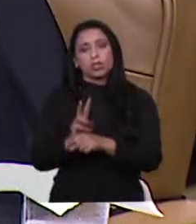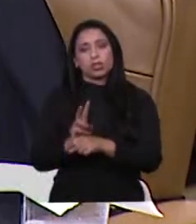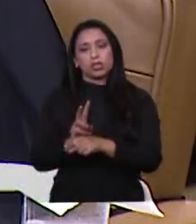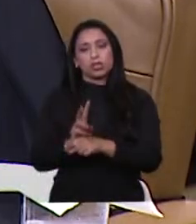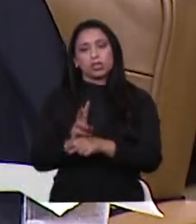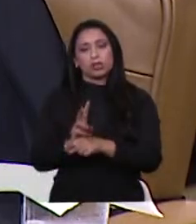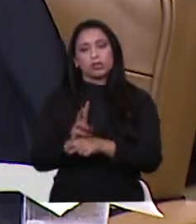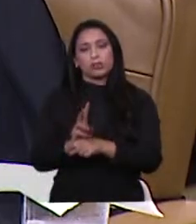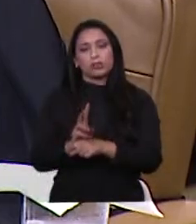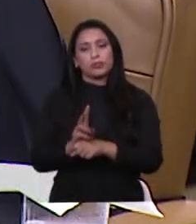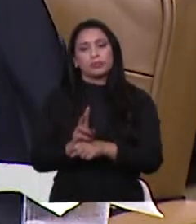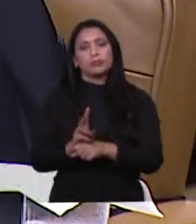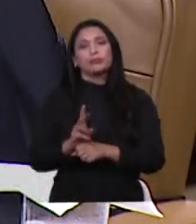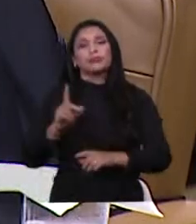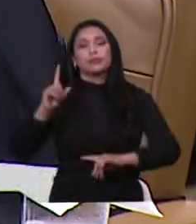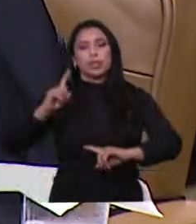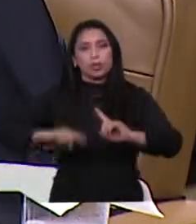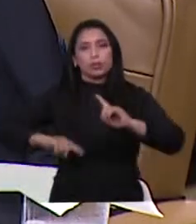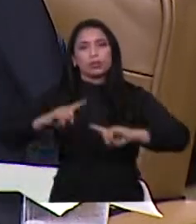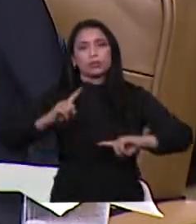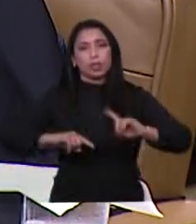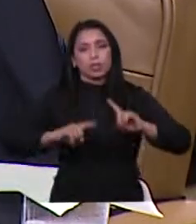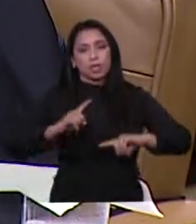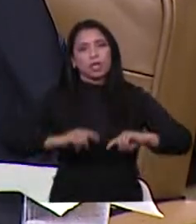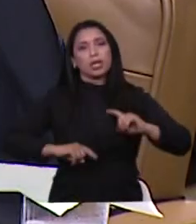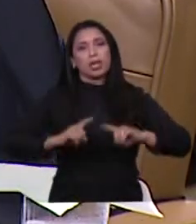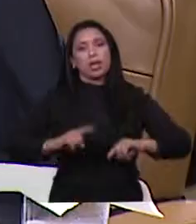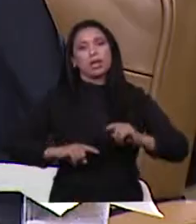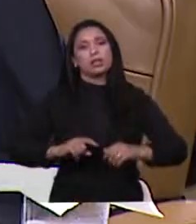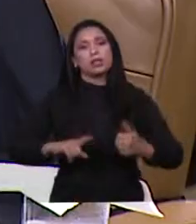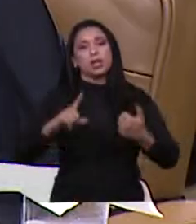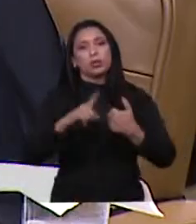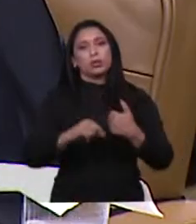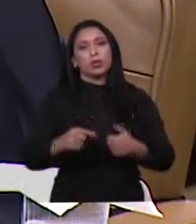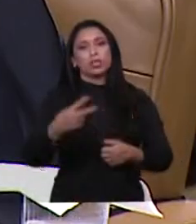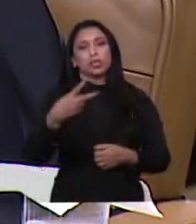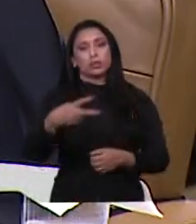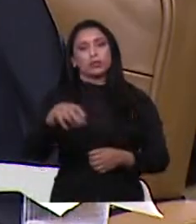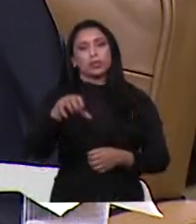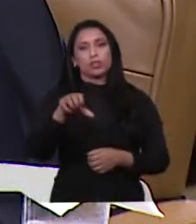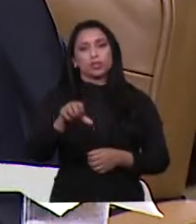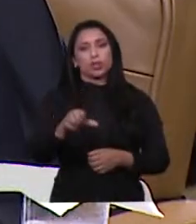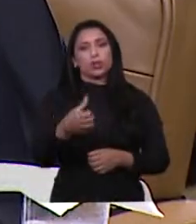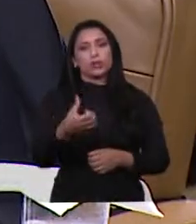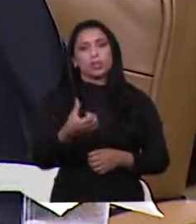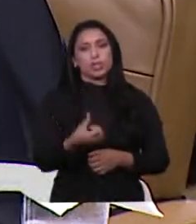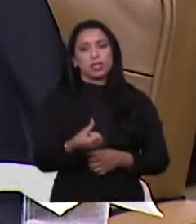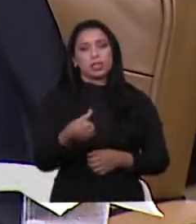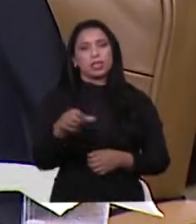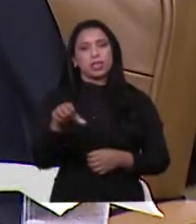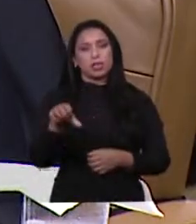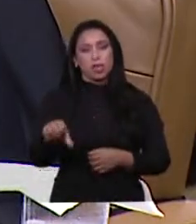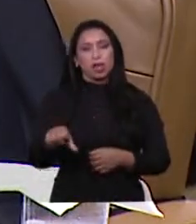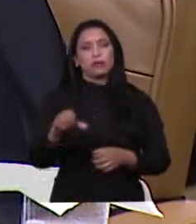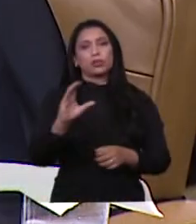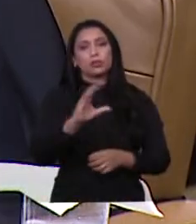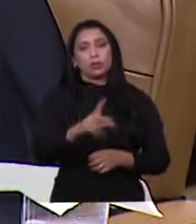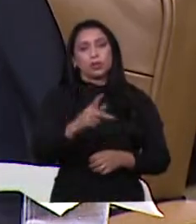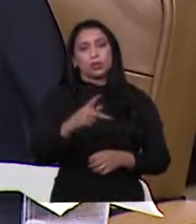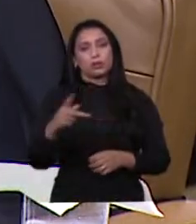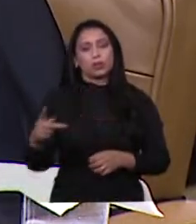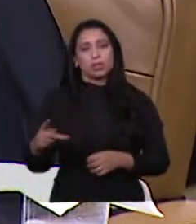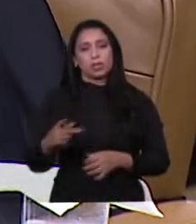pessoas e concurso material, nos termos dos artigos 29 e 69 do Código Penal. Acolho